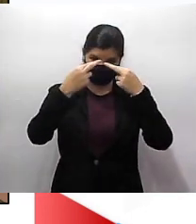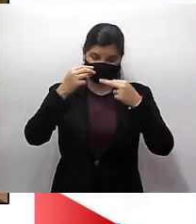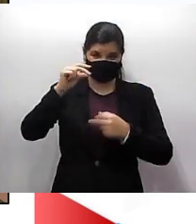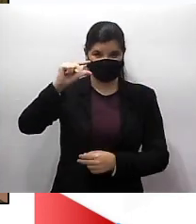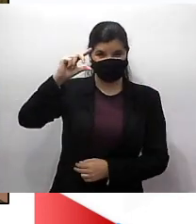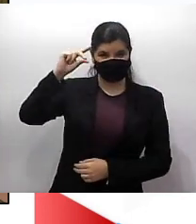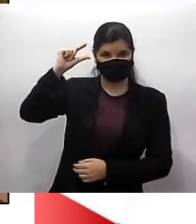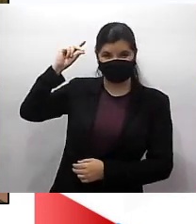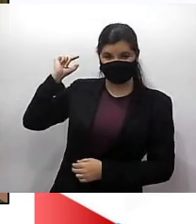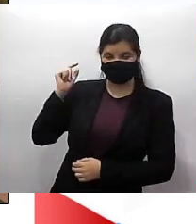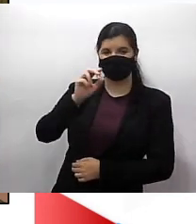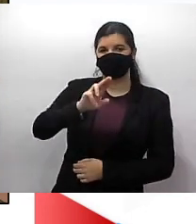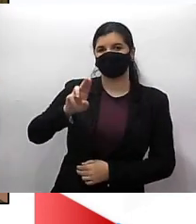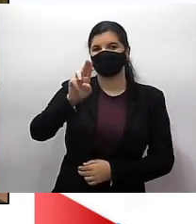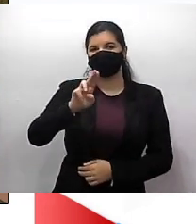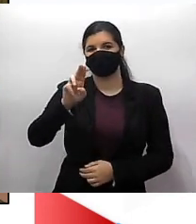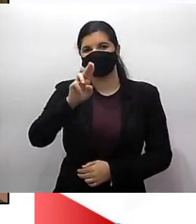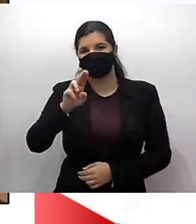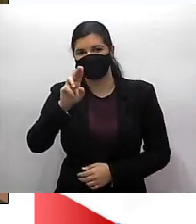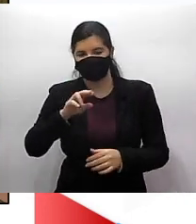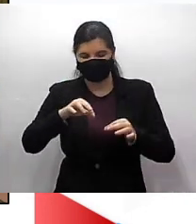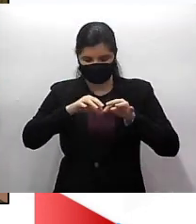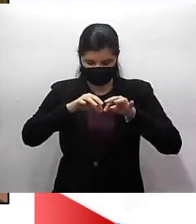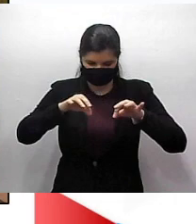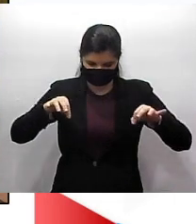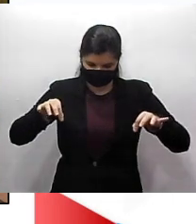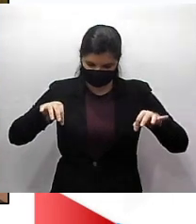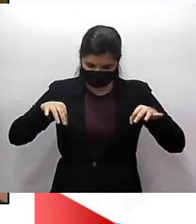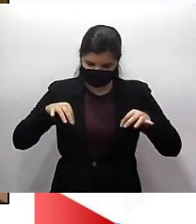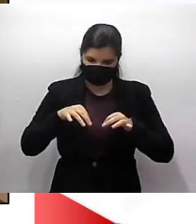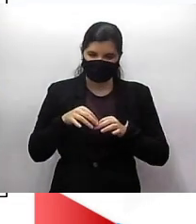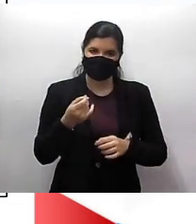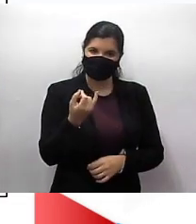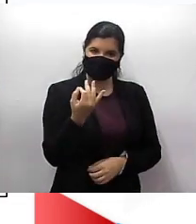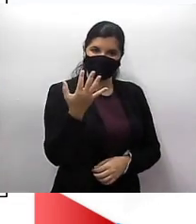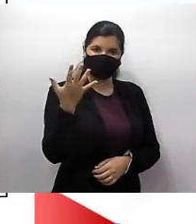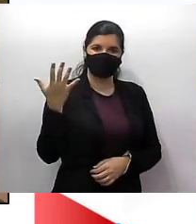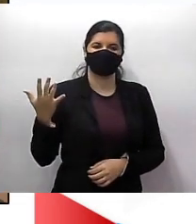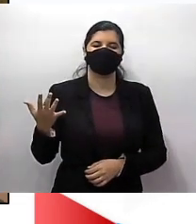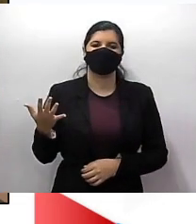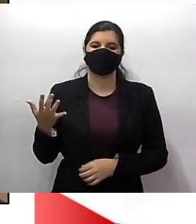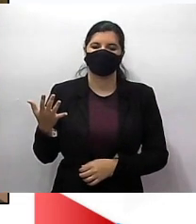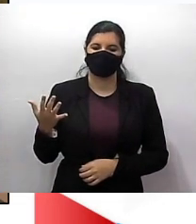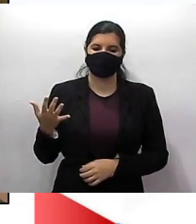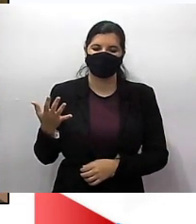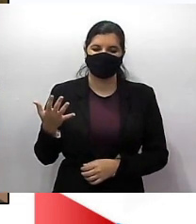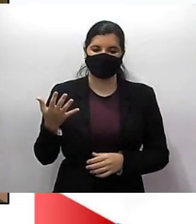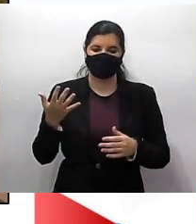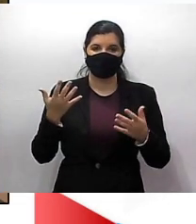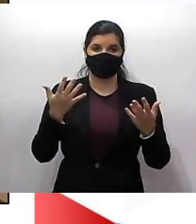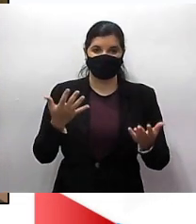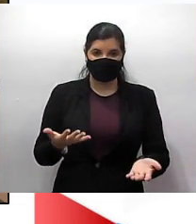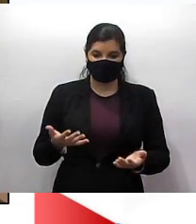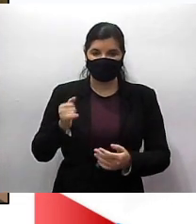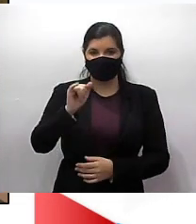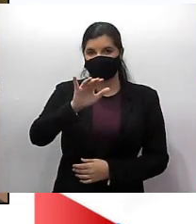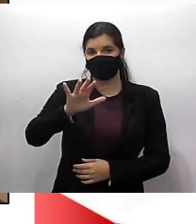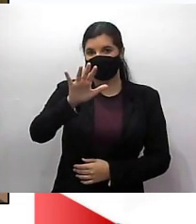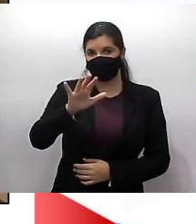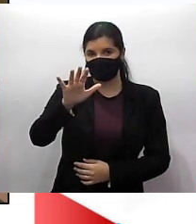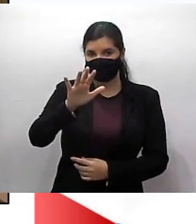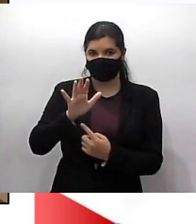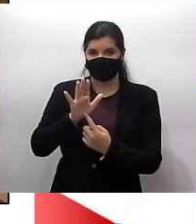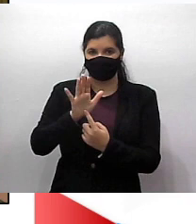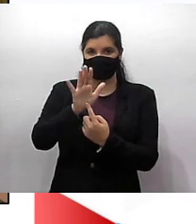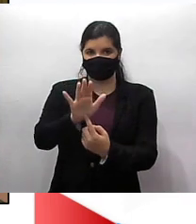que já utilizava medições de comprimentos, tá? Bom, essa imagem representa,